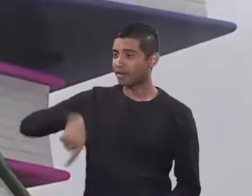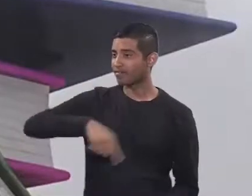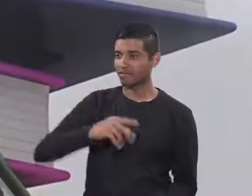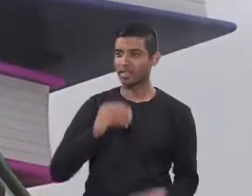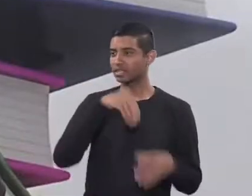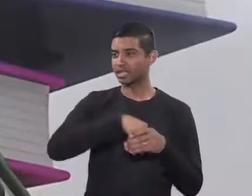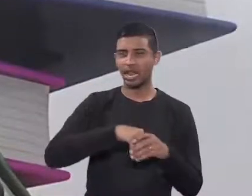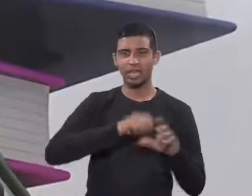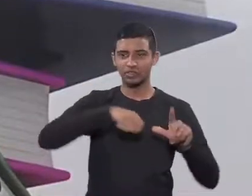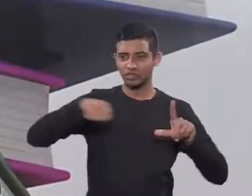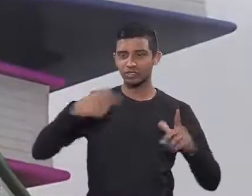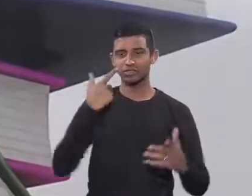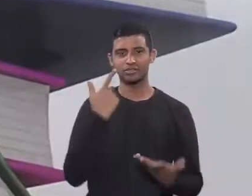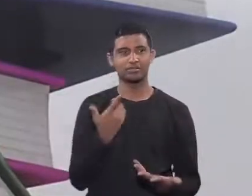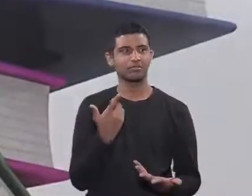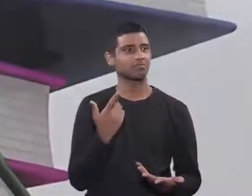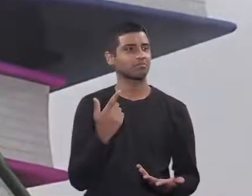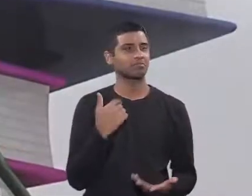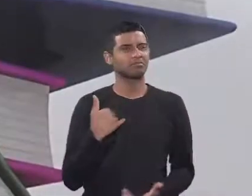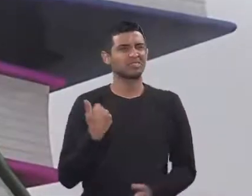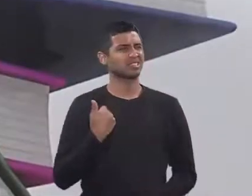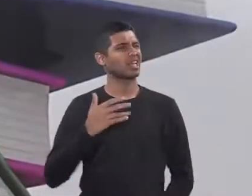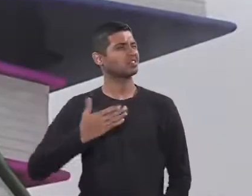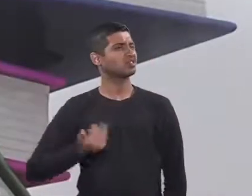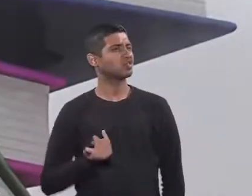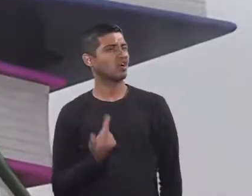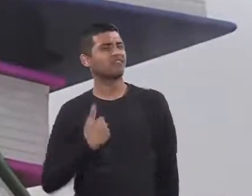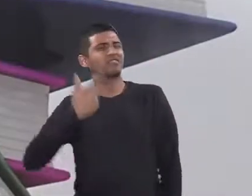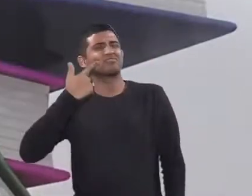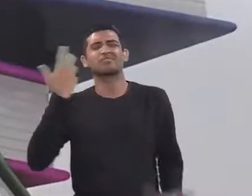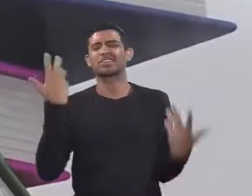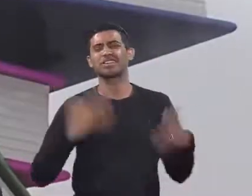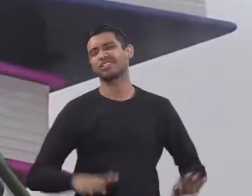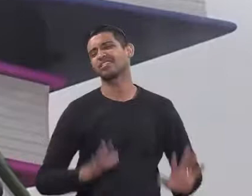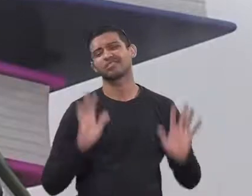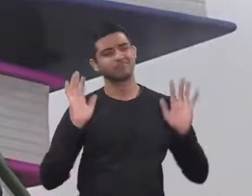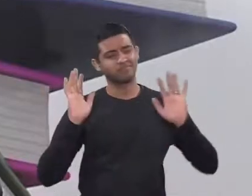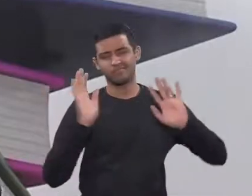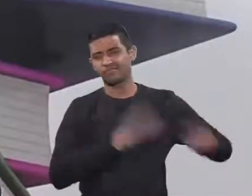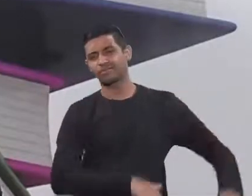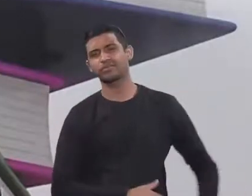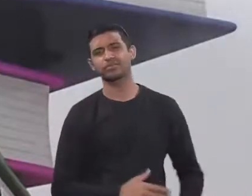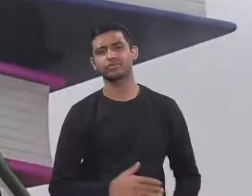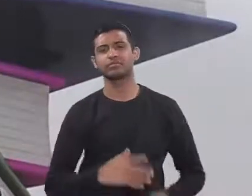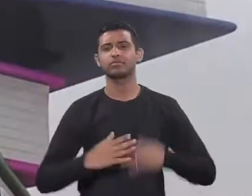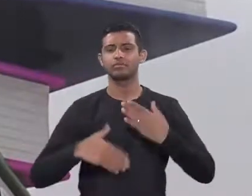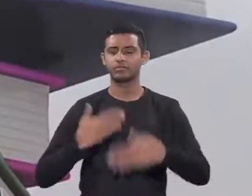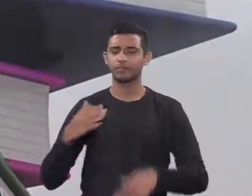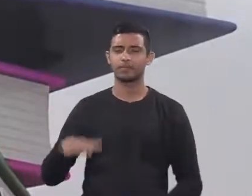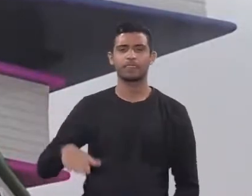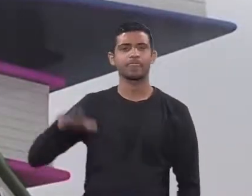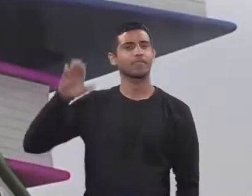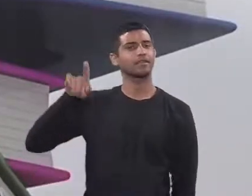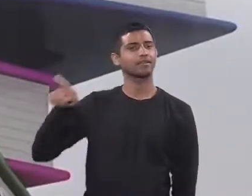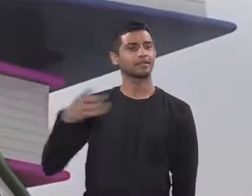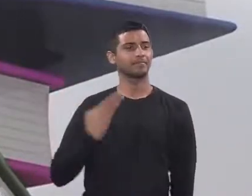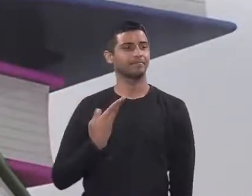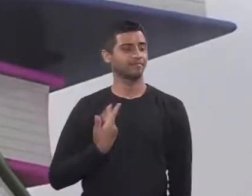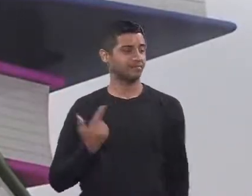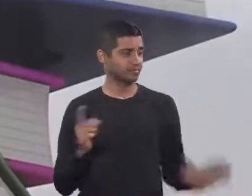associação. E eu novinha, não queria nada. E aí quando eu fui crescendo, uma amiga minha